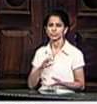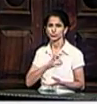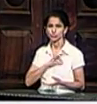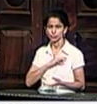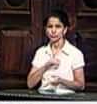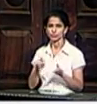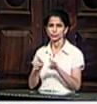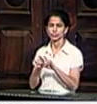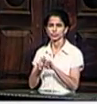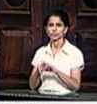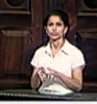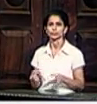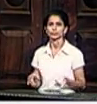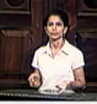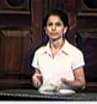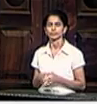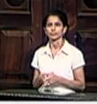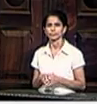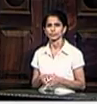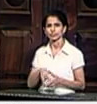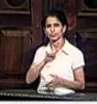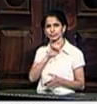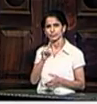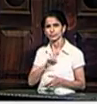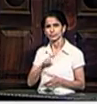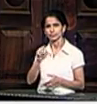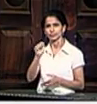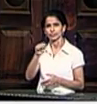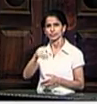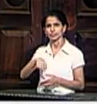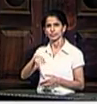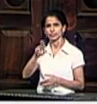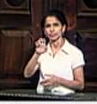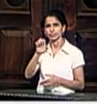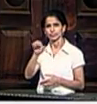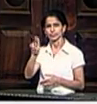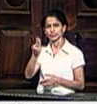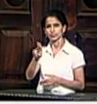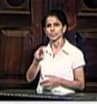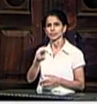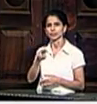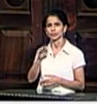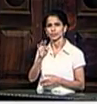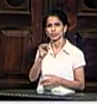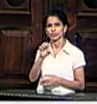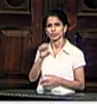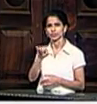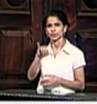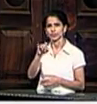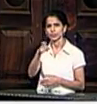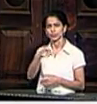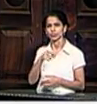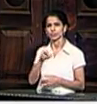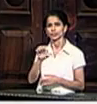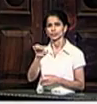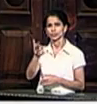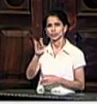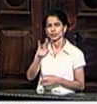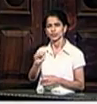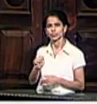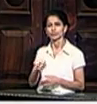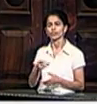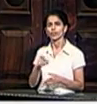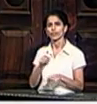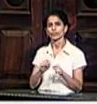ex-chefe da Polícia Civil, o delegado Zaqueu Teixeira. E por que eu faço, começando pelo delegado Zaqueu Teixeira? O faço